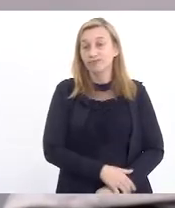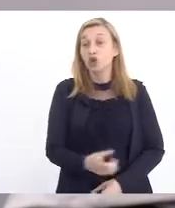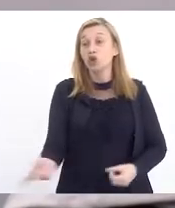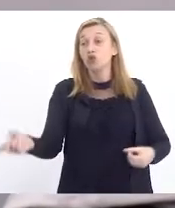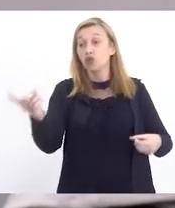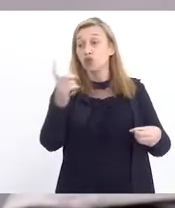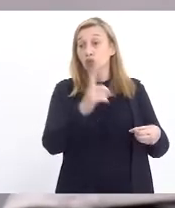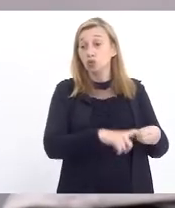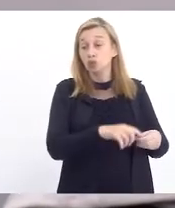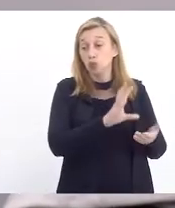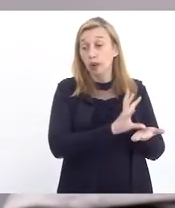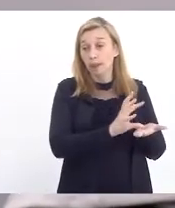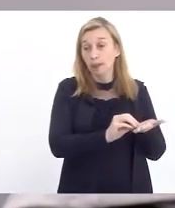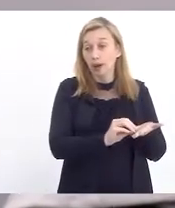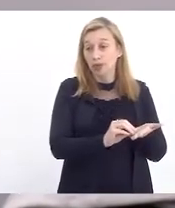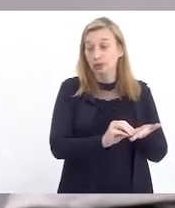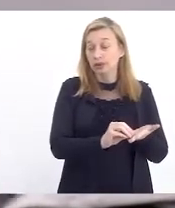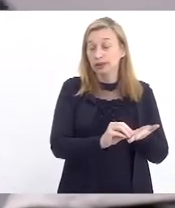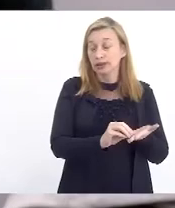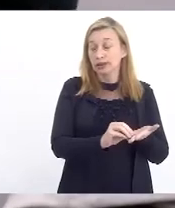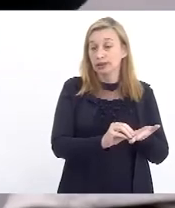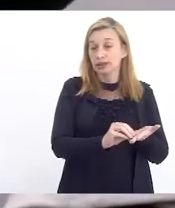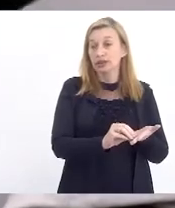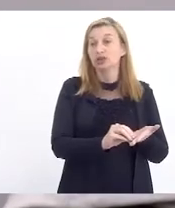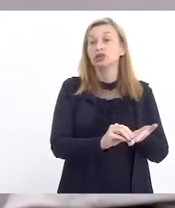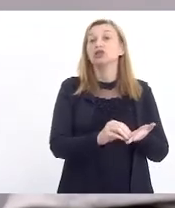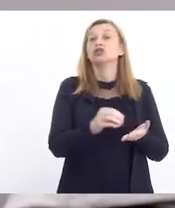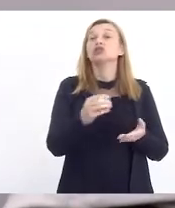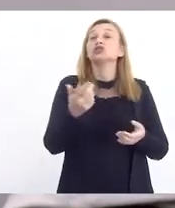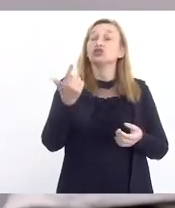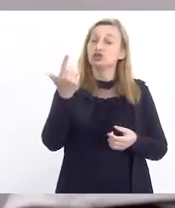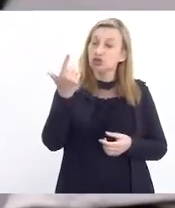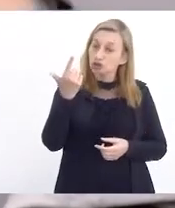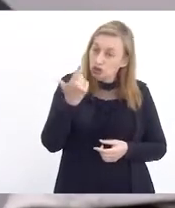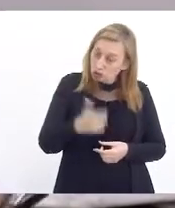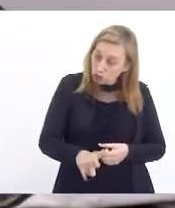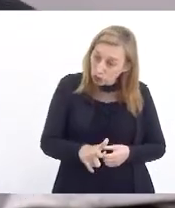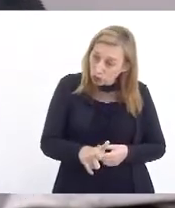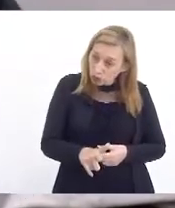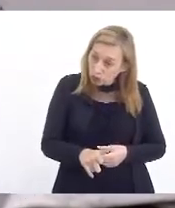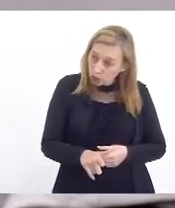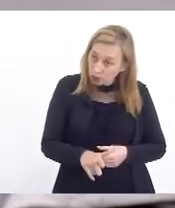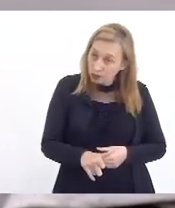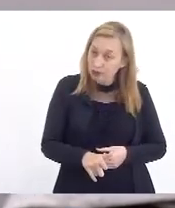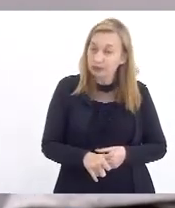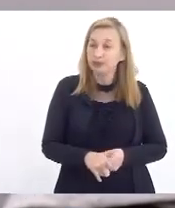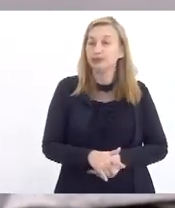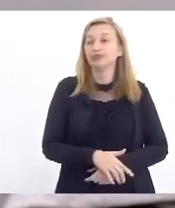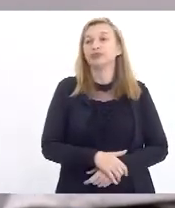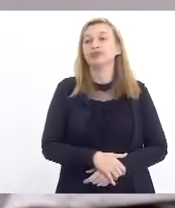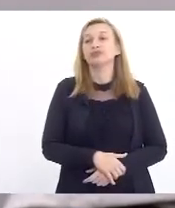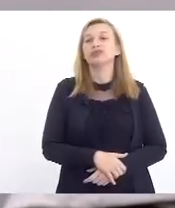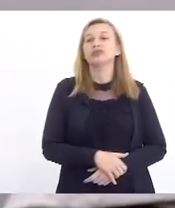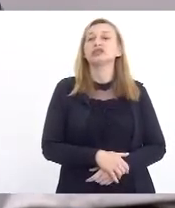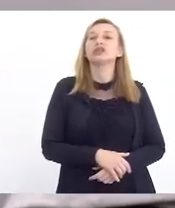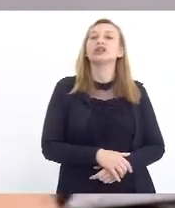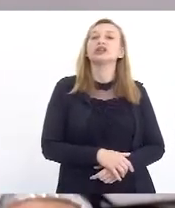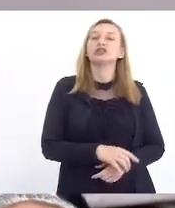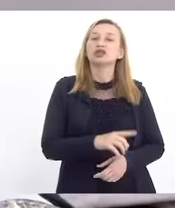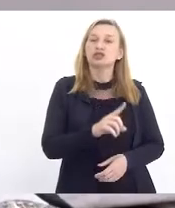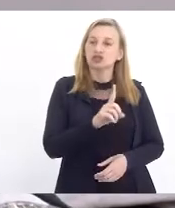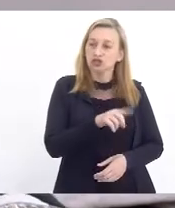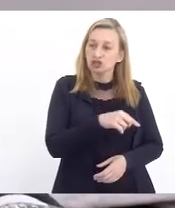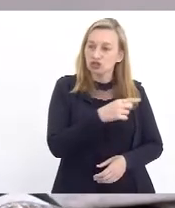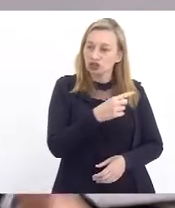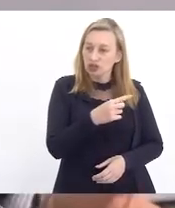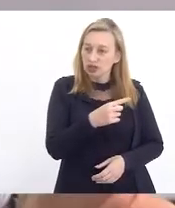Voltou a pauta, deputado. Derrubamos. Mais outro... Parto. Derrubamos o veto.